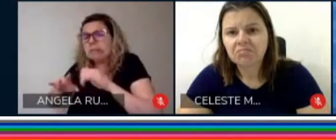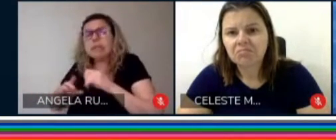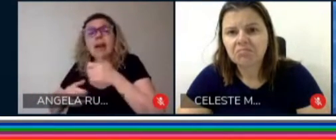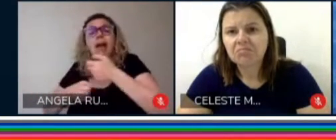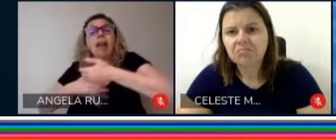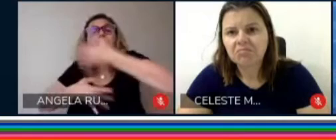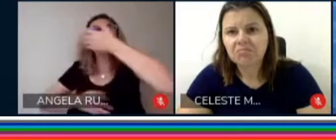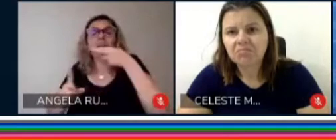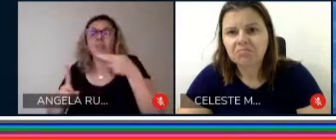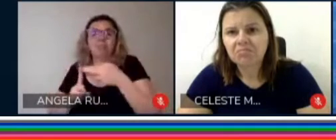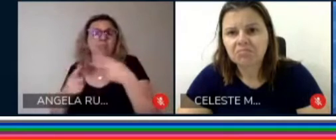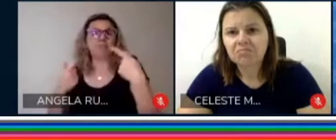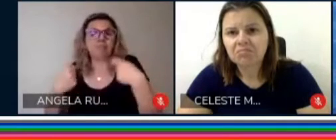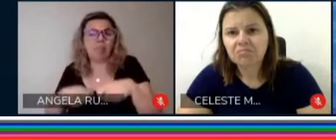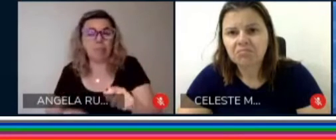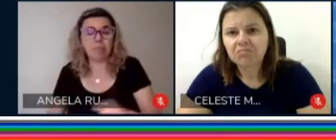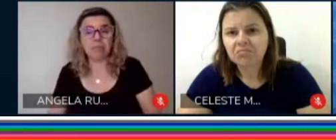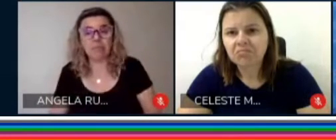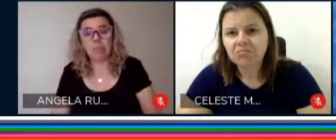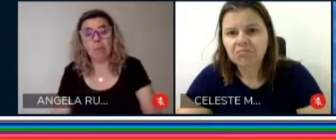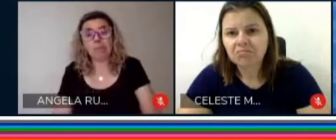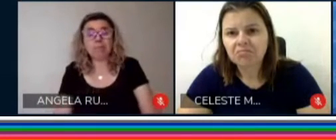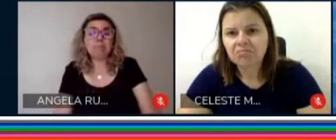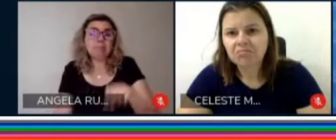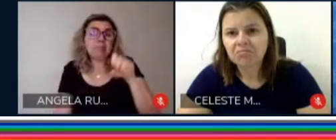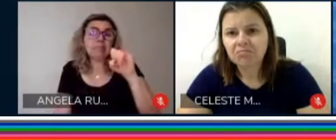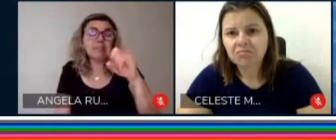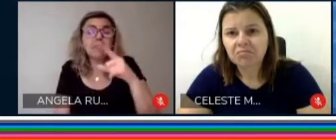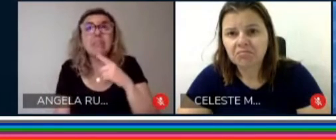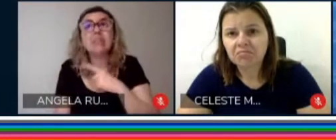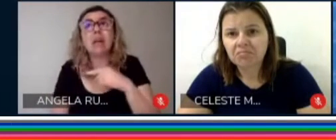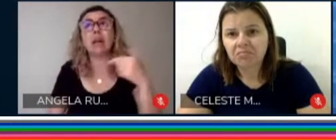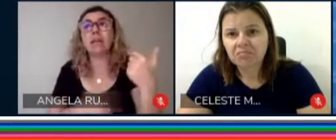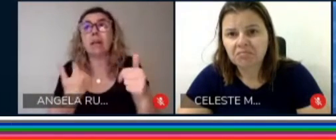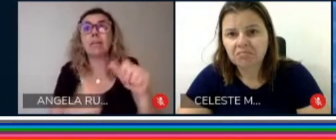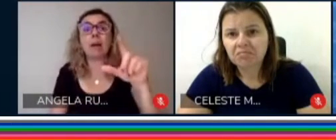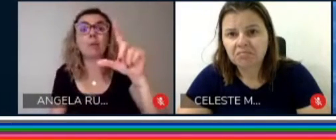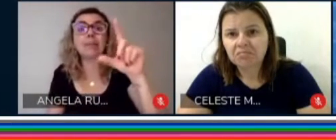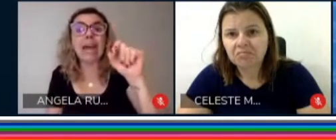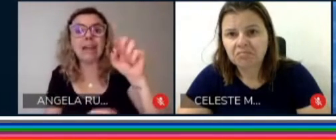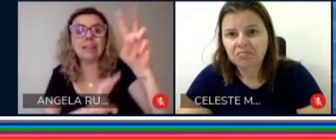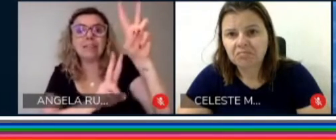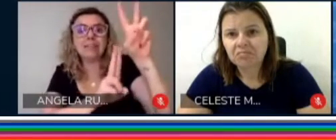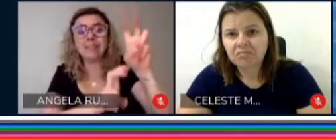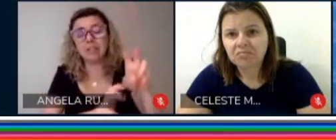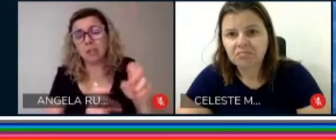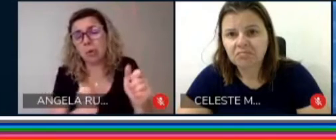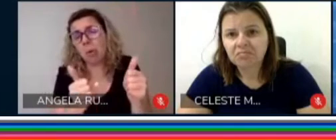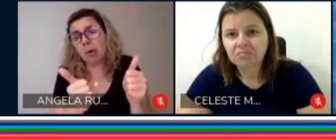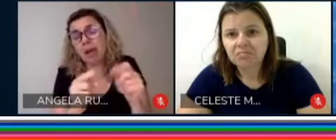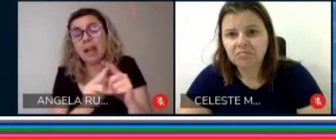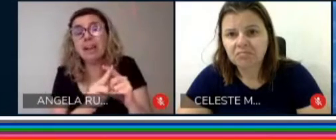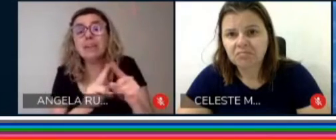assim, quando você tem um trabalho com 10 citações, é uma coisa. Quando você tem um trabalho com